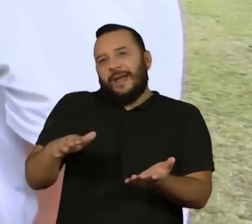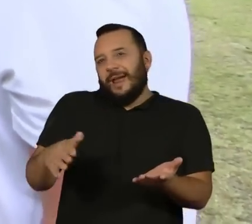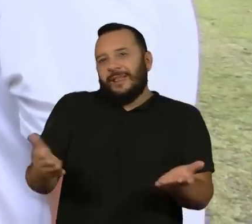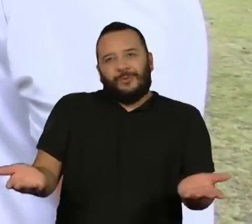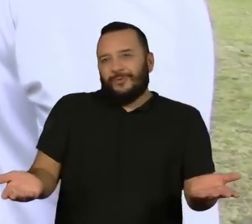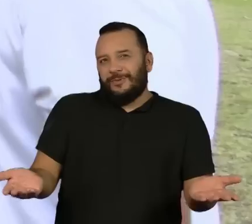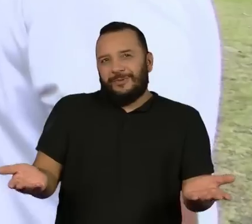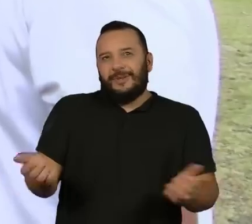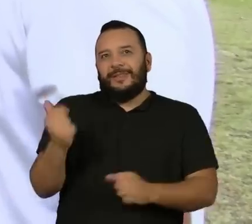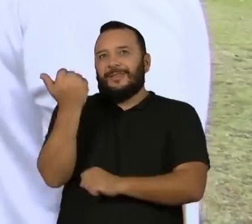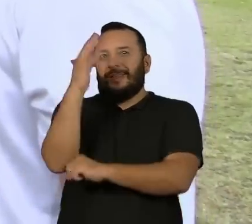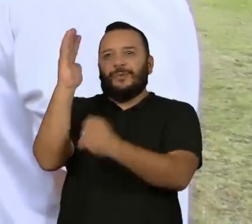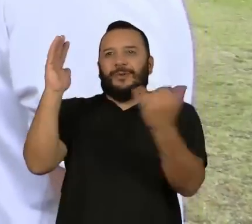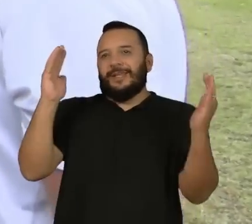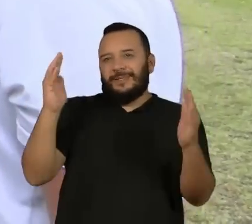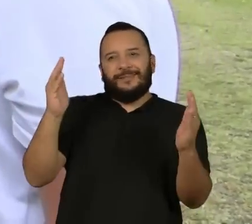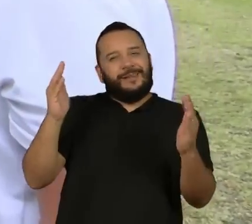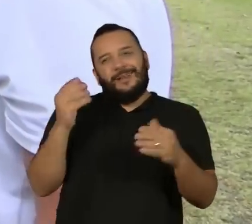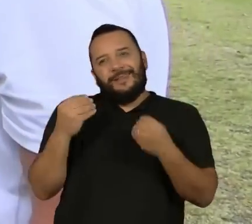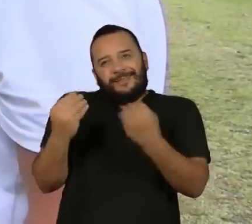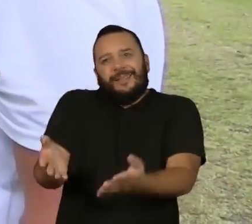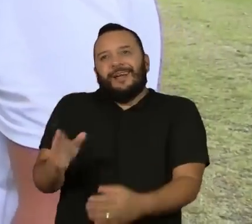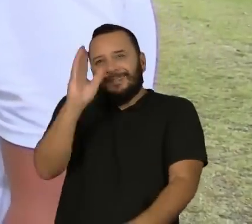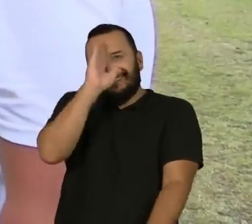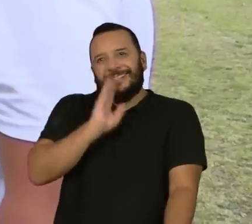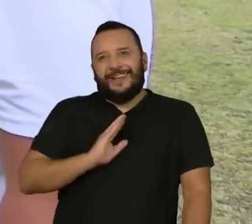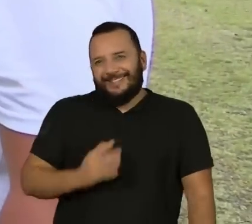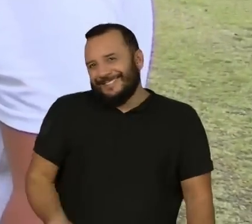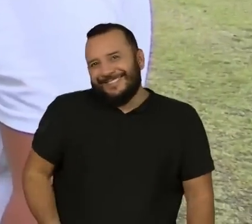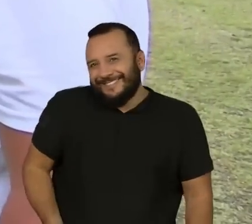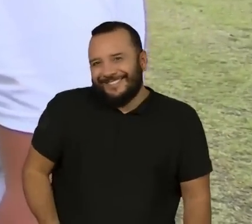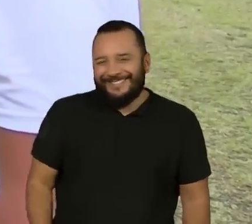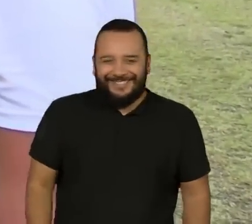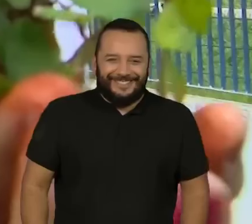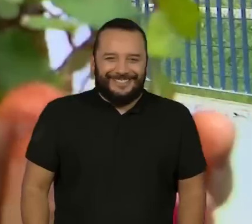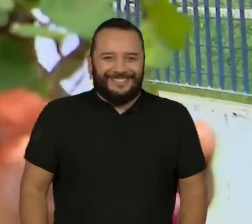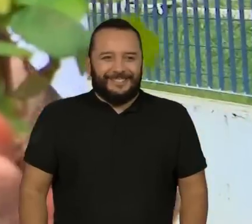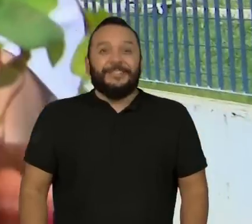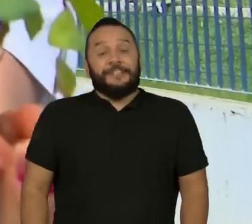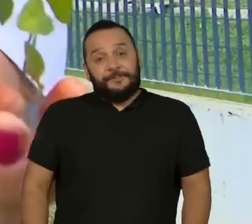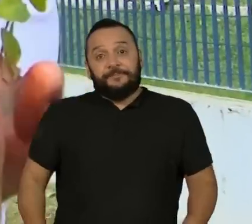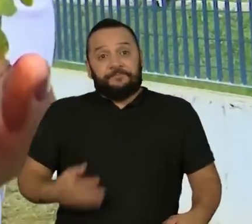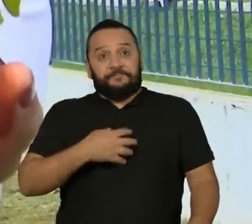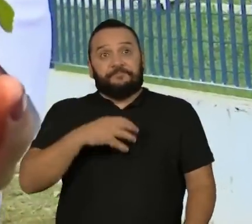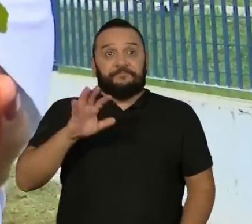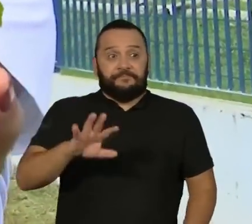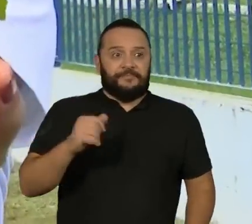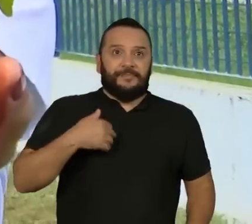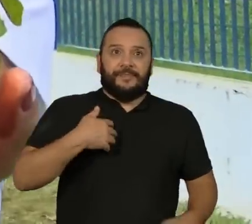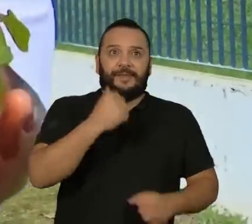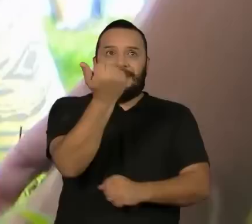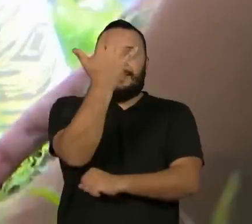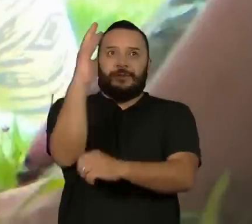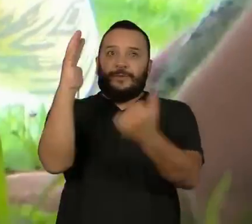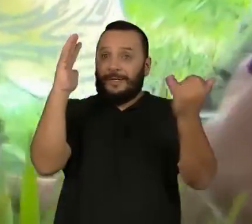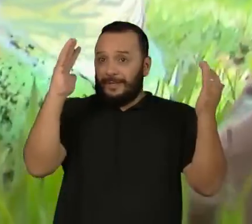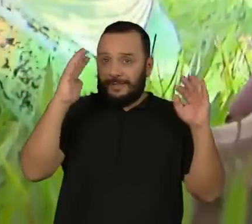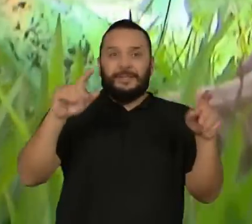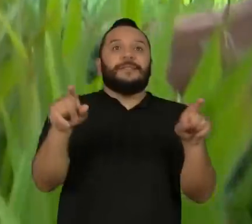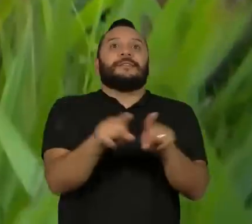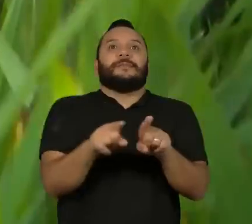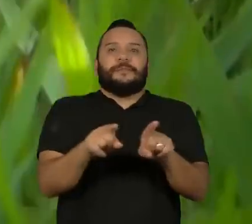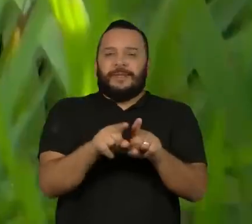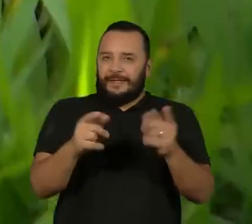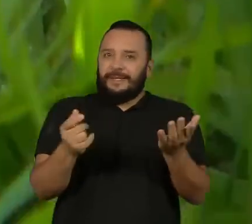nada. A natureza nos dá tudo isso. E a formiga também. Assim como na natureza, aos poucos